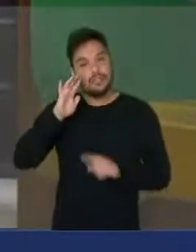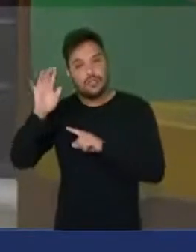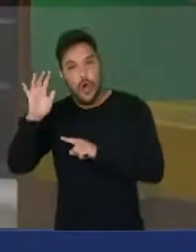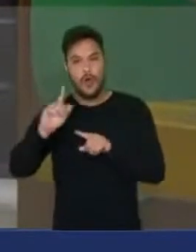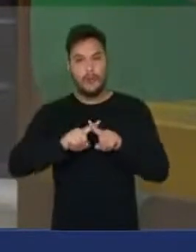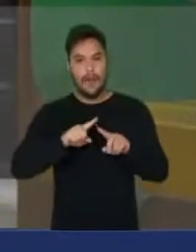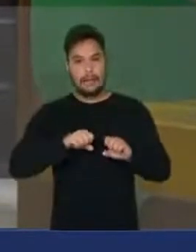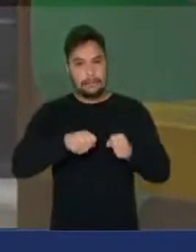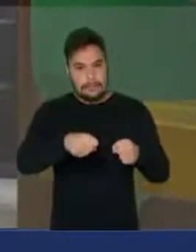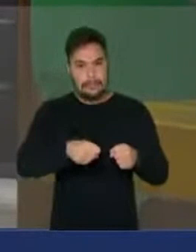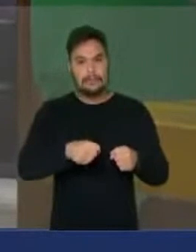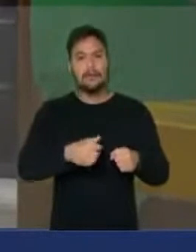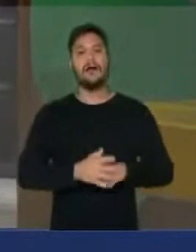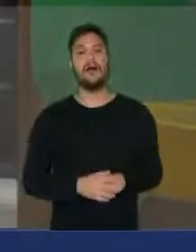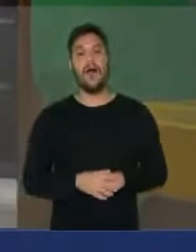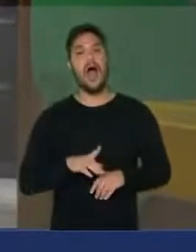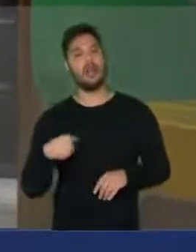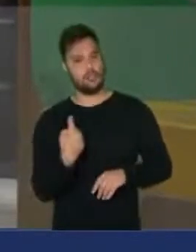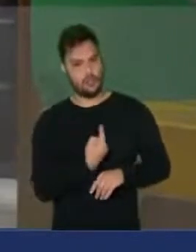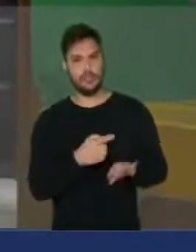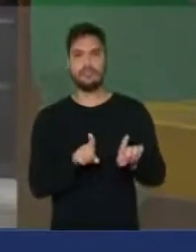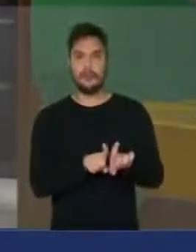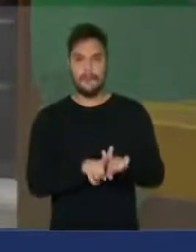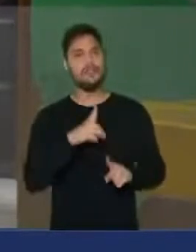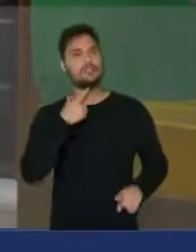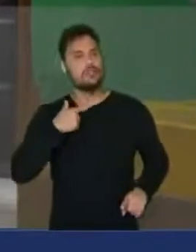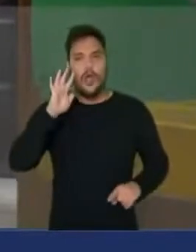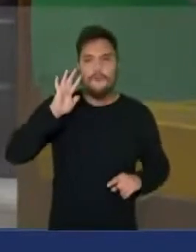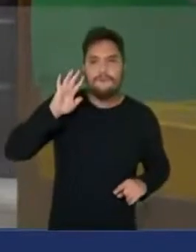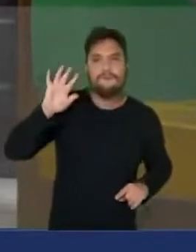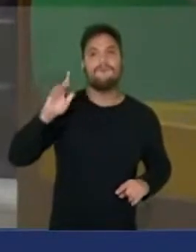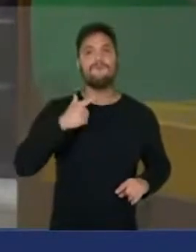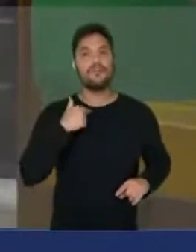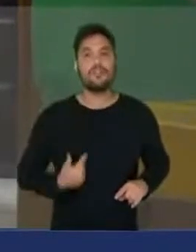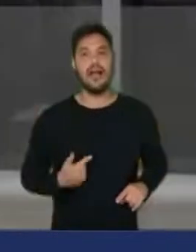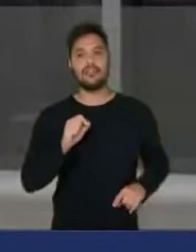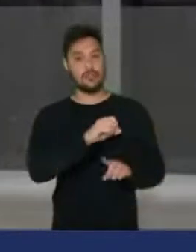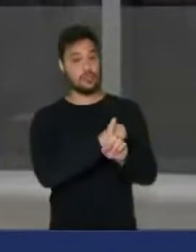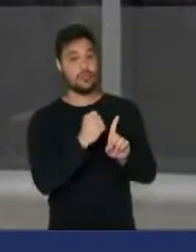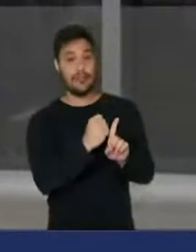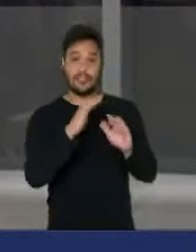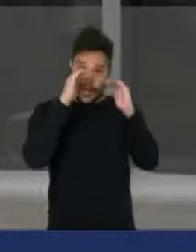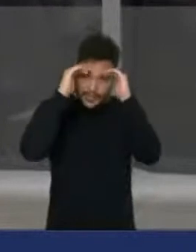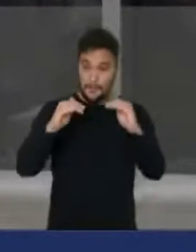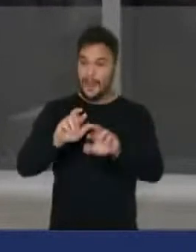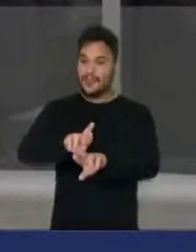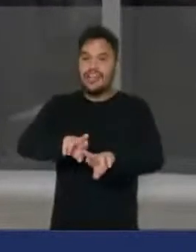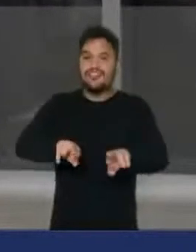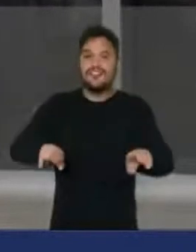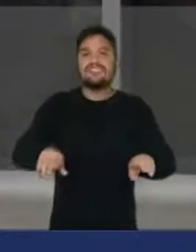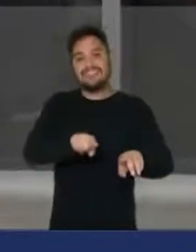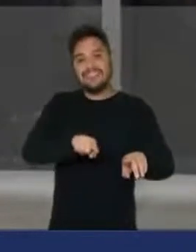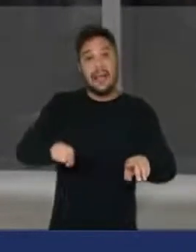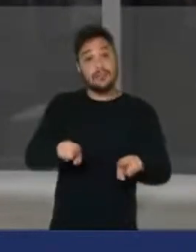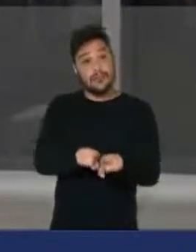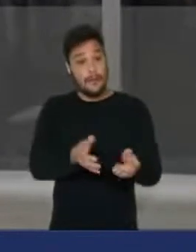e like na rede social, nós desejamos e sonhamos uma sociedade construída que respeite a diversidade e